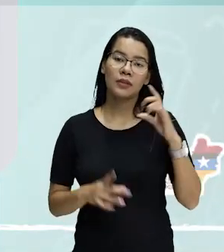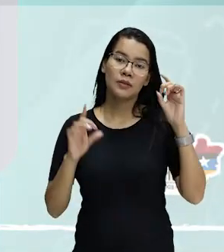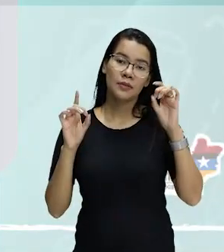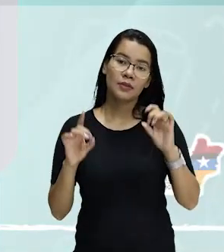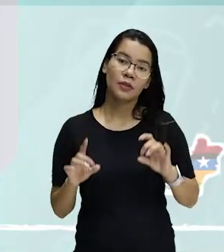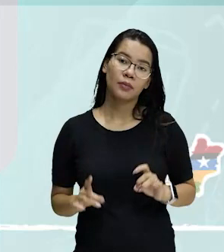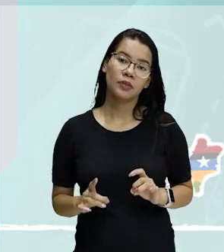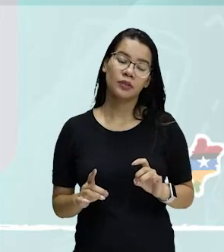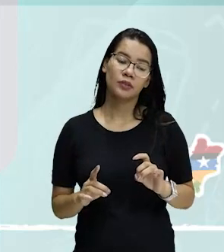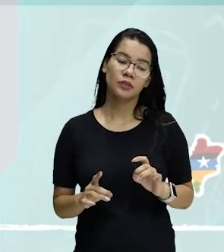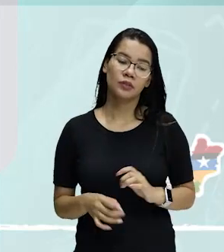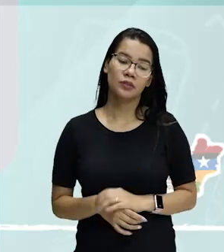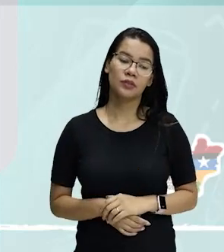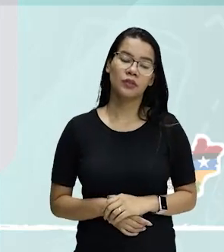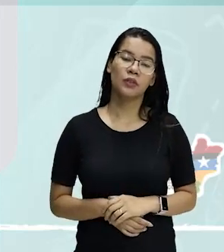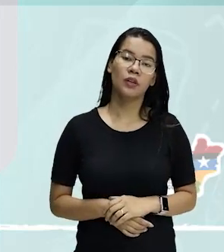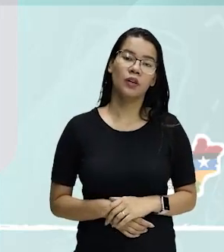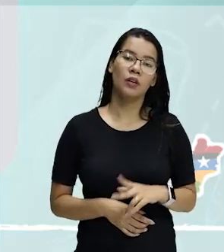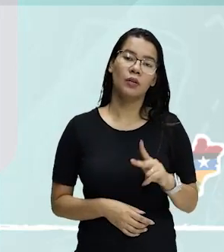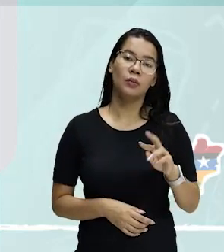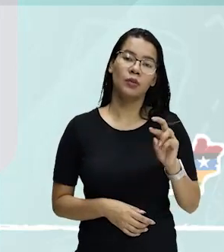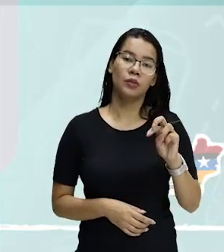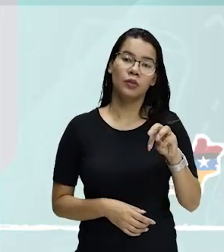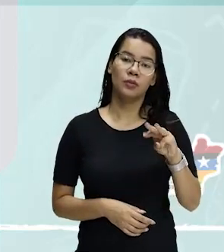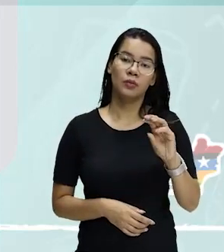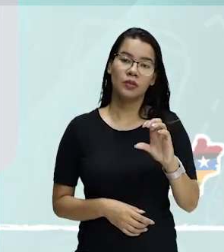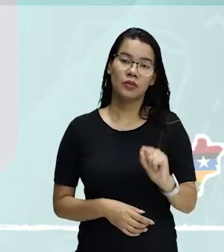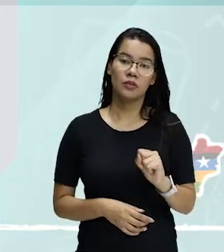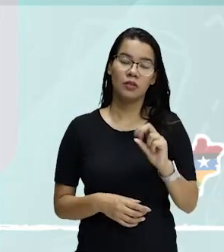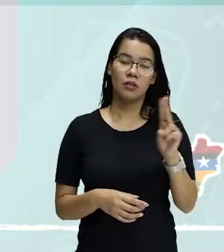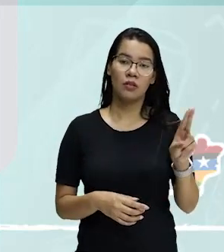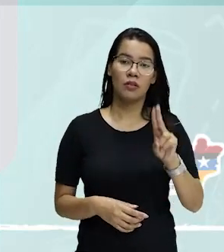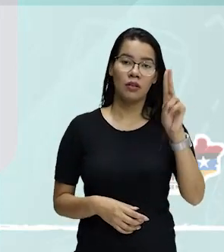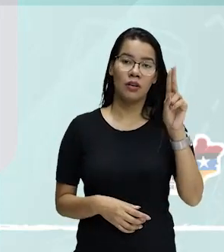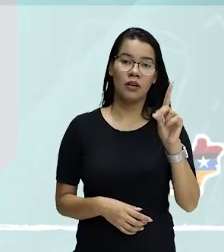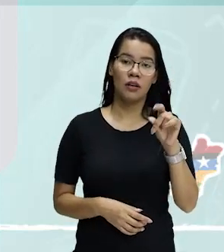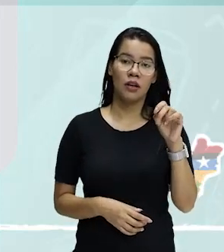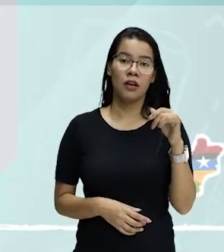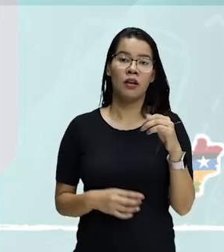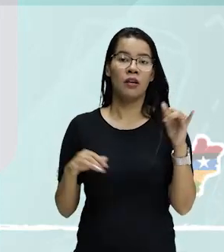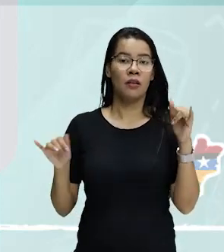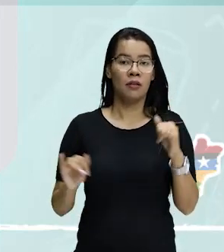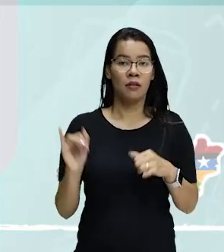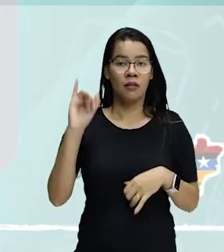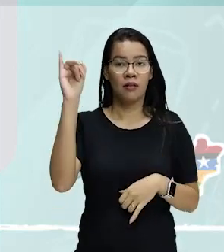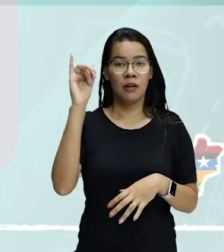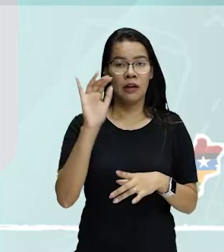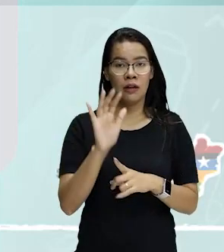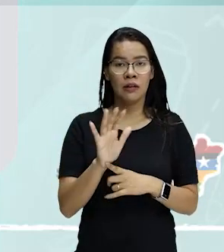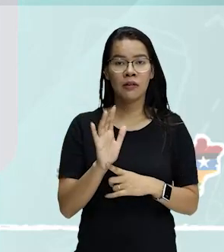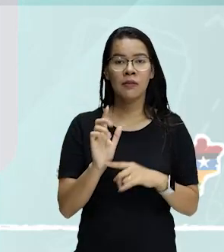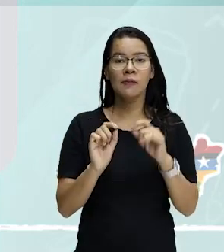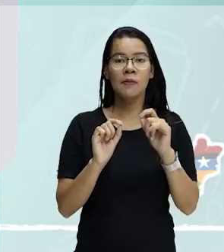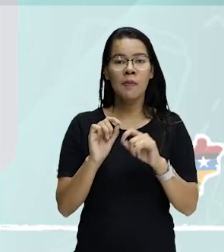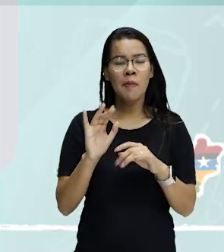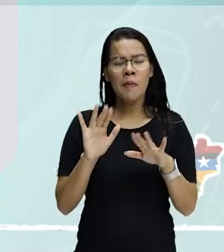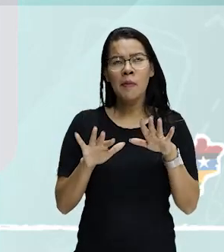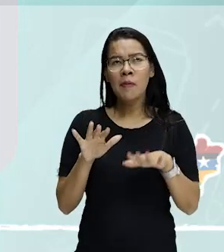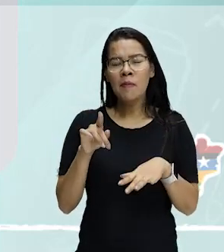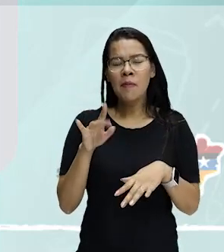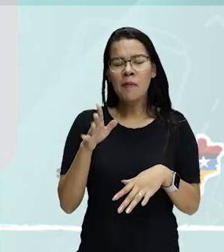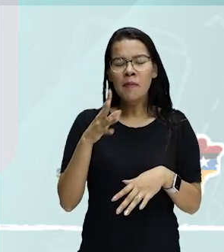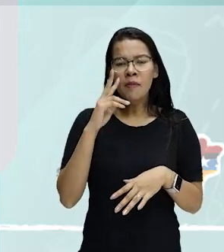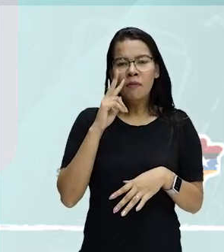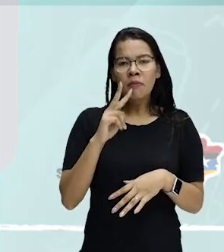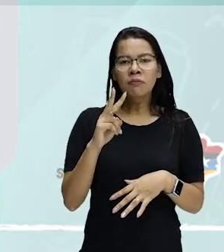dos principais pronomes utilizados. E vale ressaltar o seguinte, vocês talvez já viram isso em algum momento dos